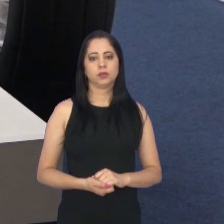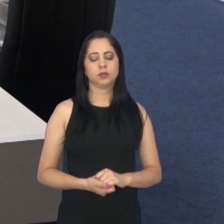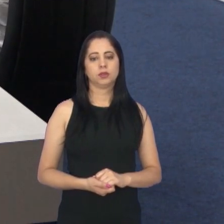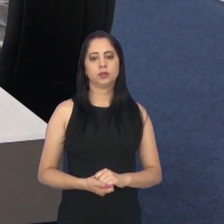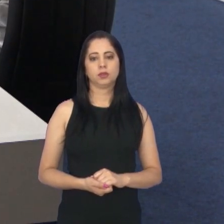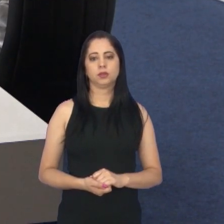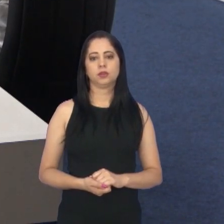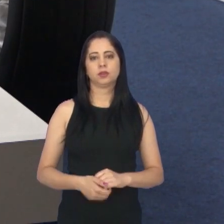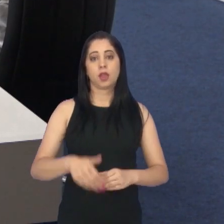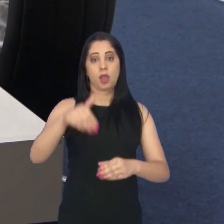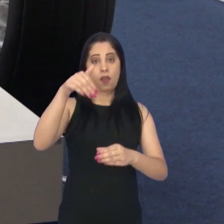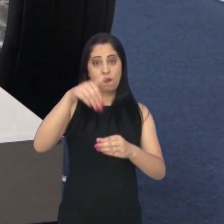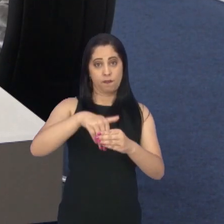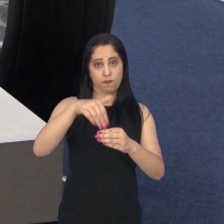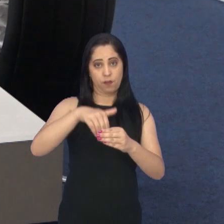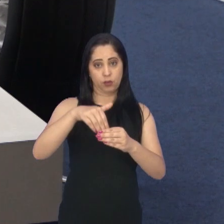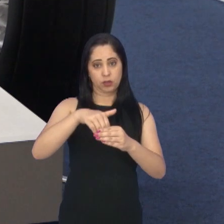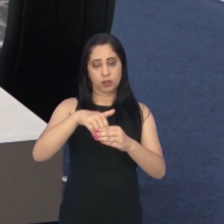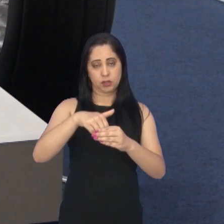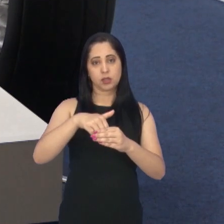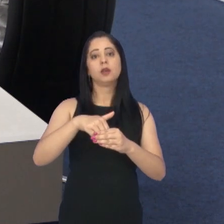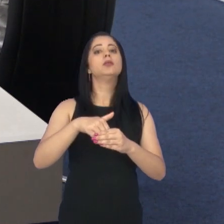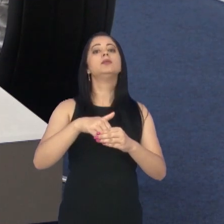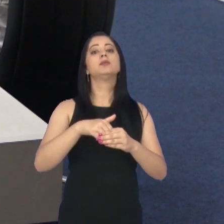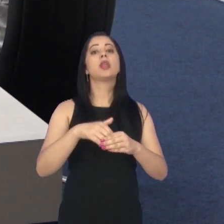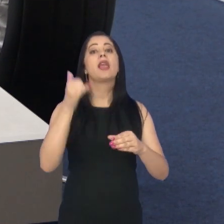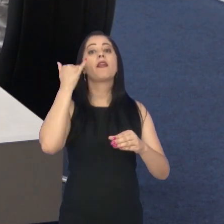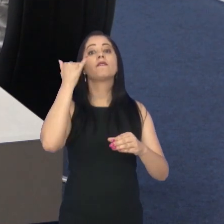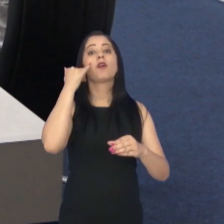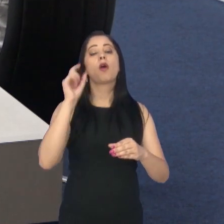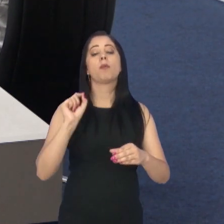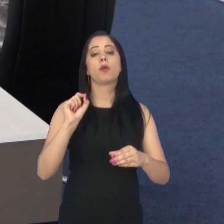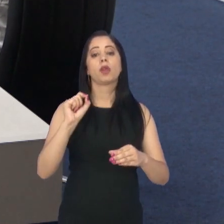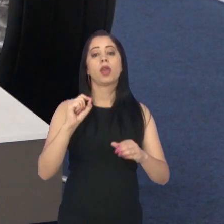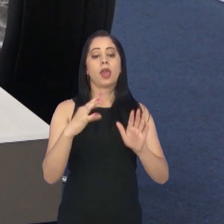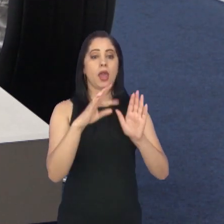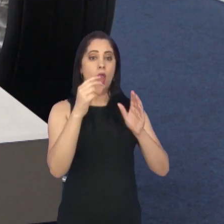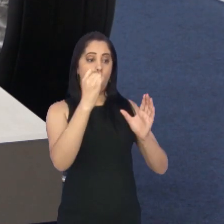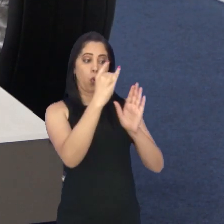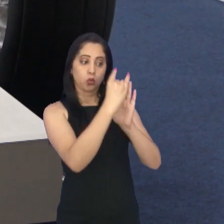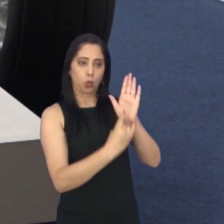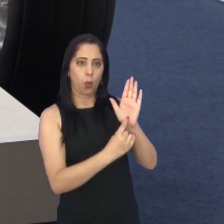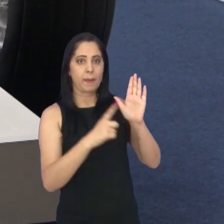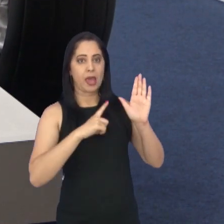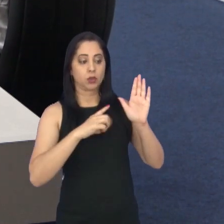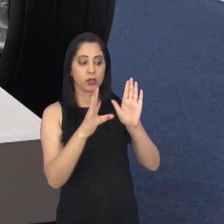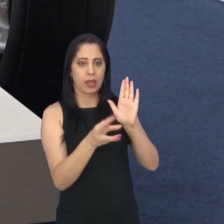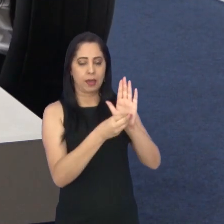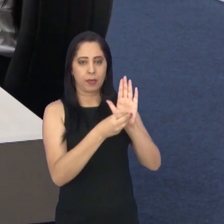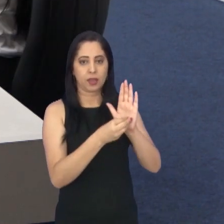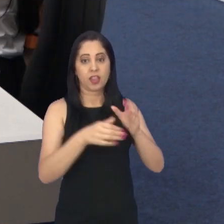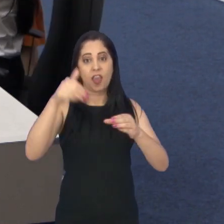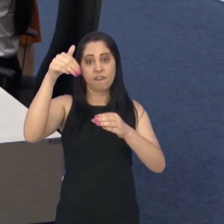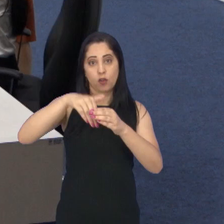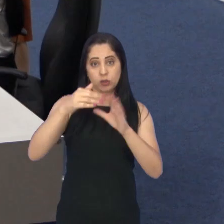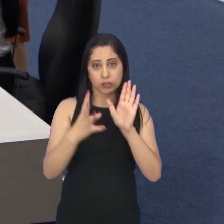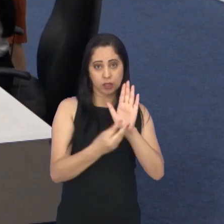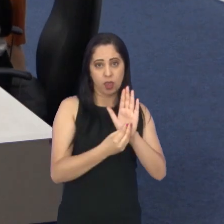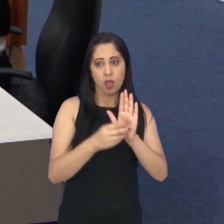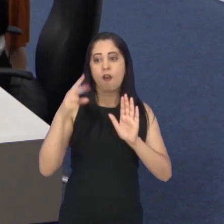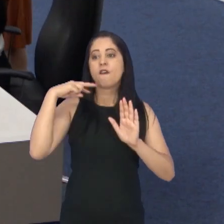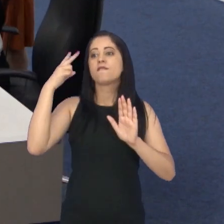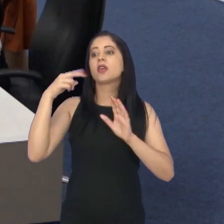o processo. Informa os senhores vereadores que o processo possui uma emenda. Em votação, a emenda. Vereadores